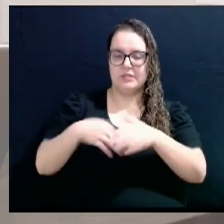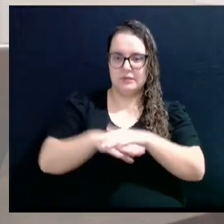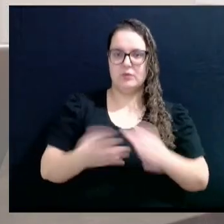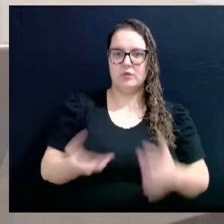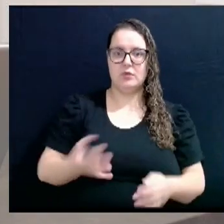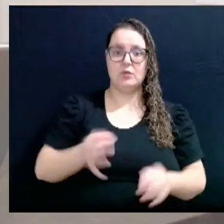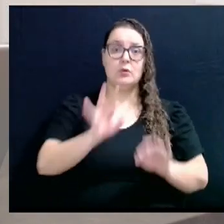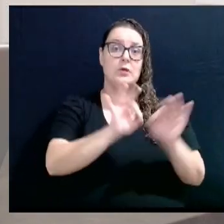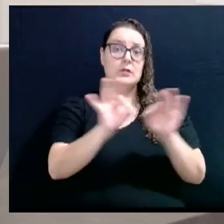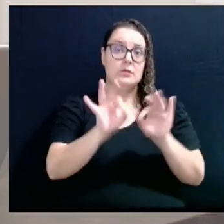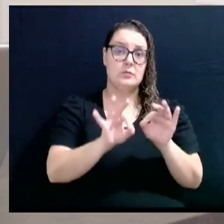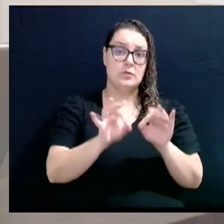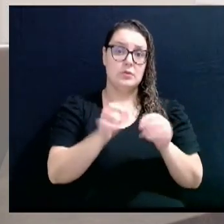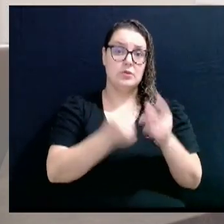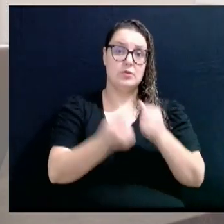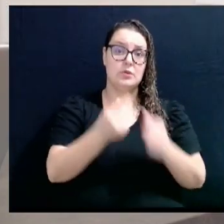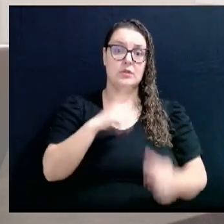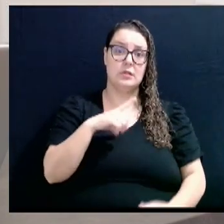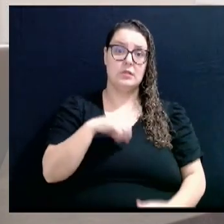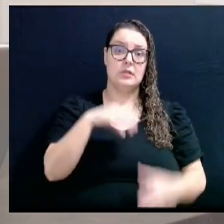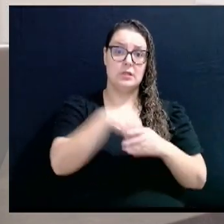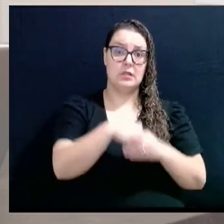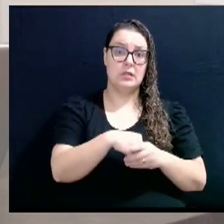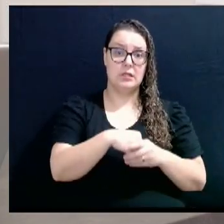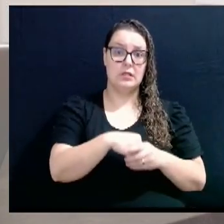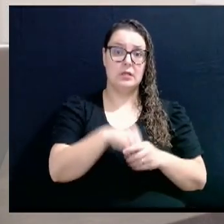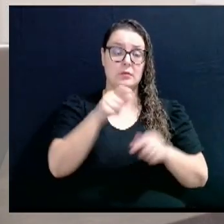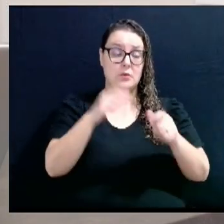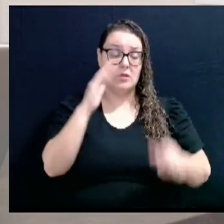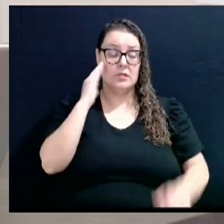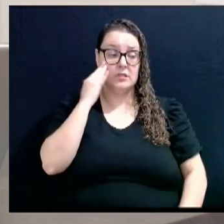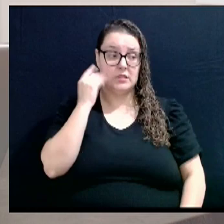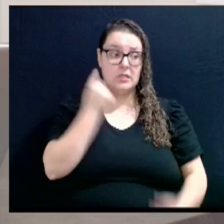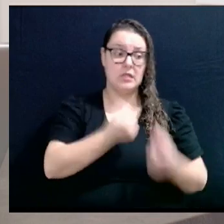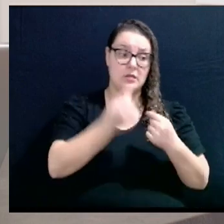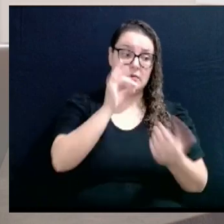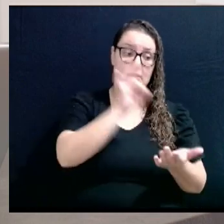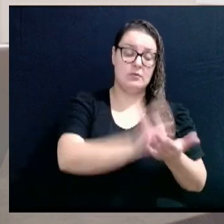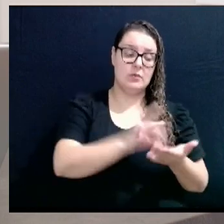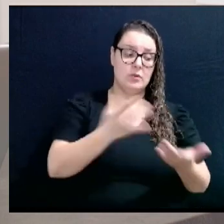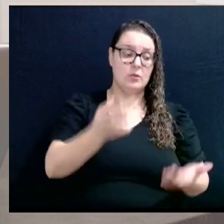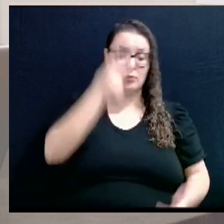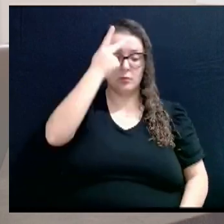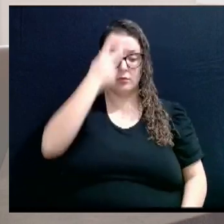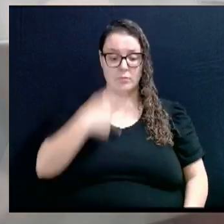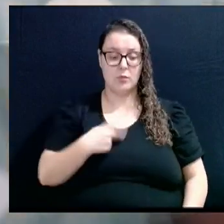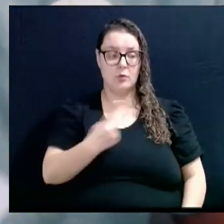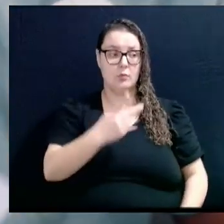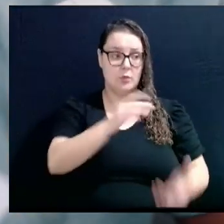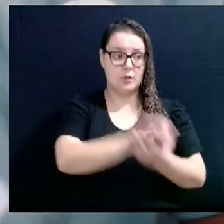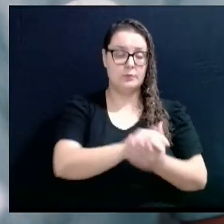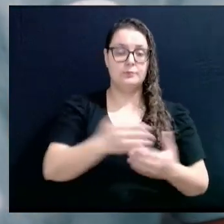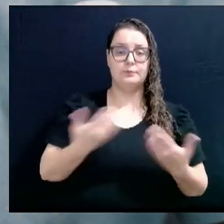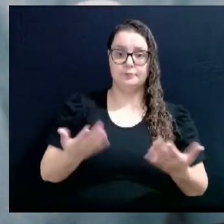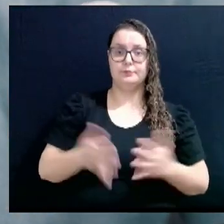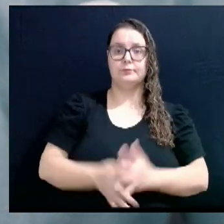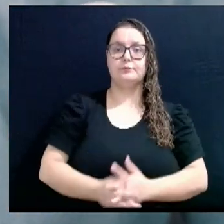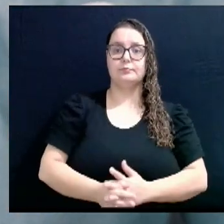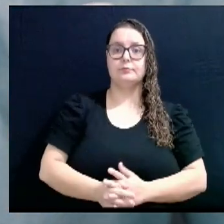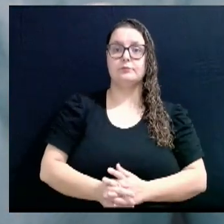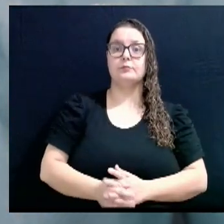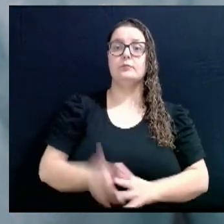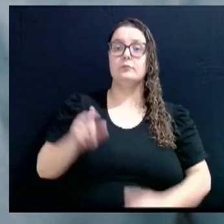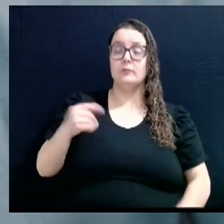que conter? A pessoa tem que entender a realidade financeira dela ou o próprio casal? Isso é importantíssimo,